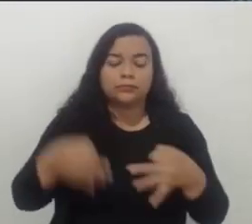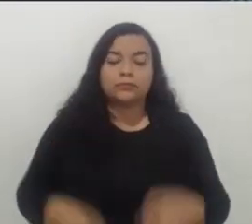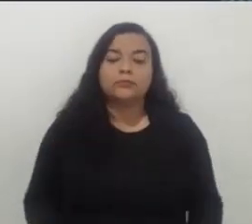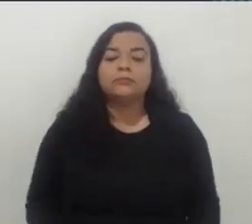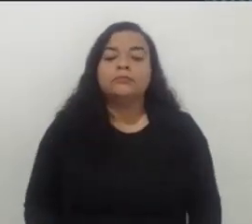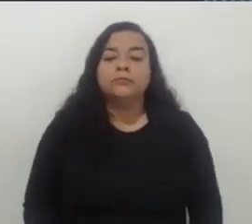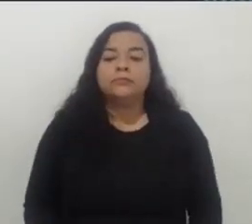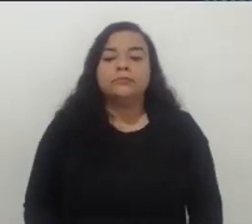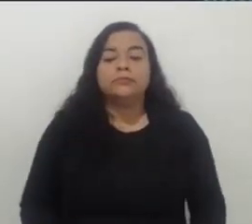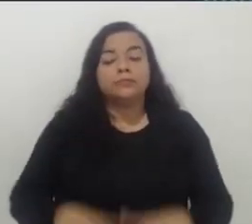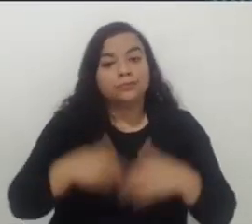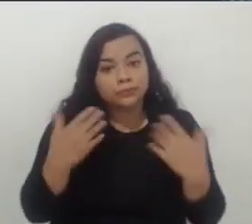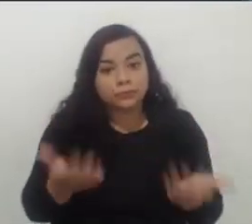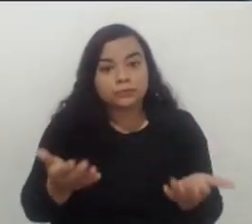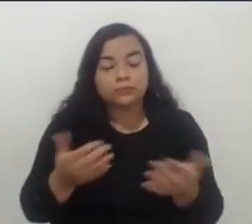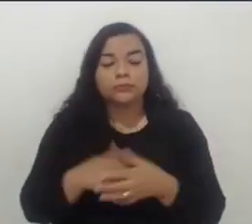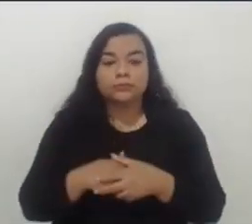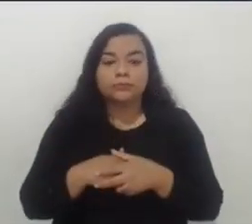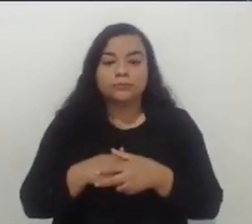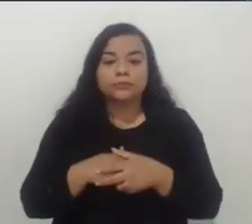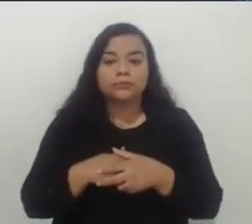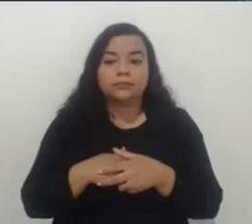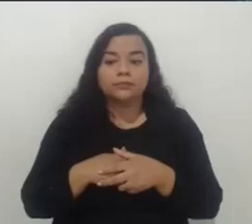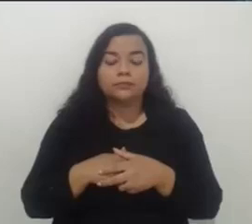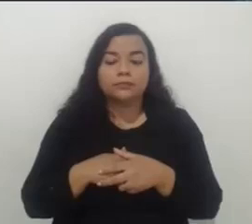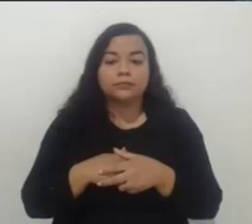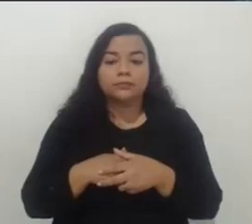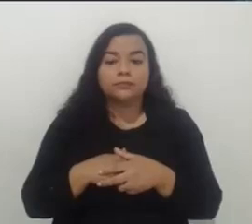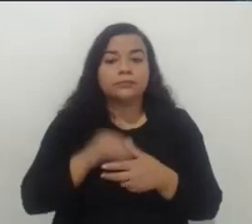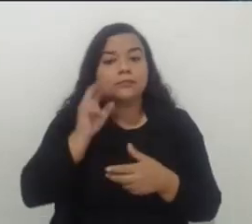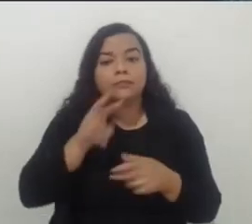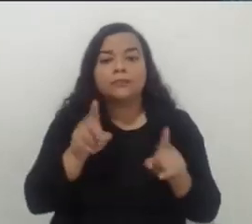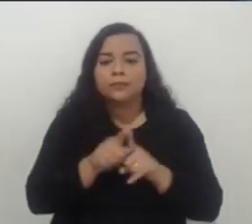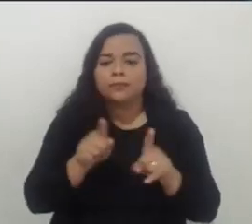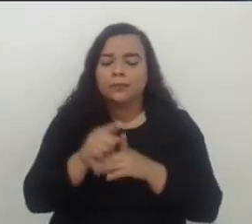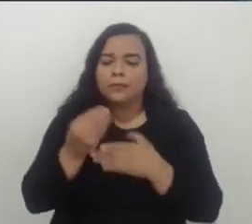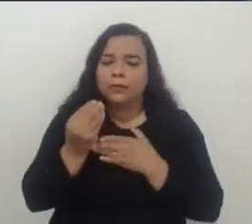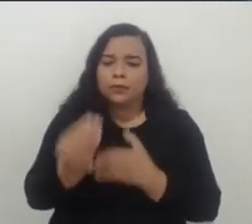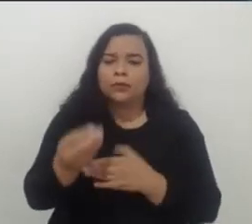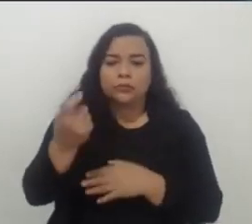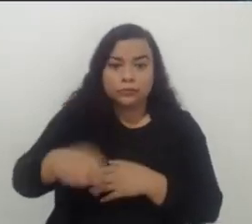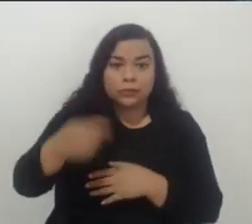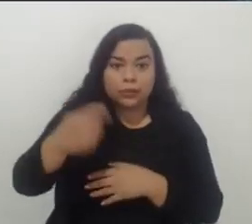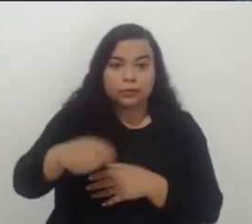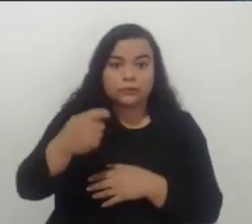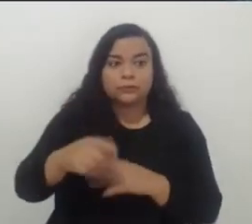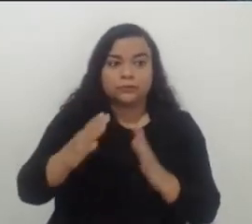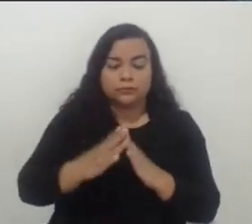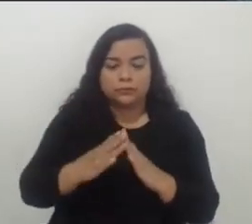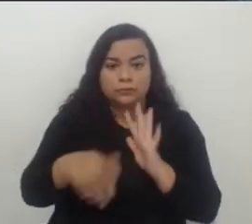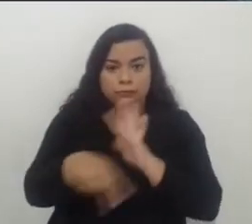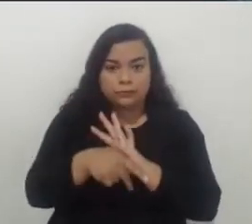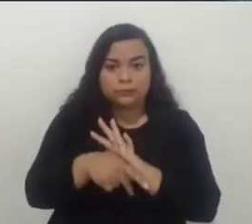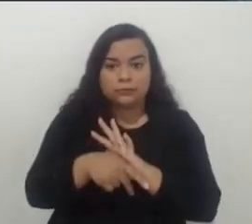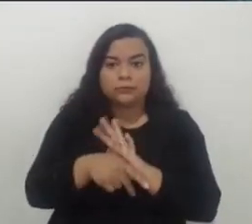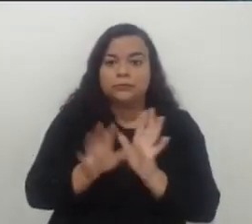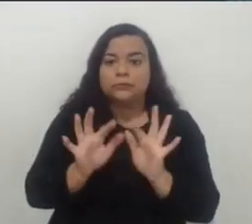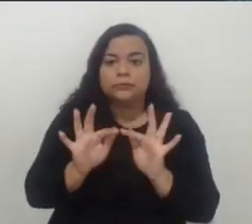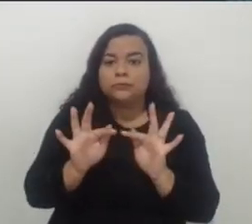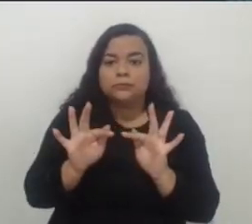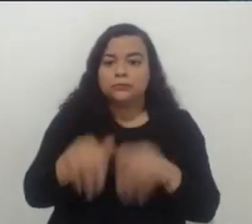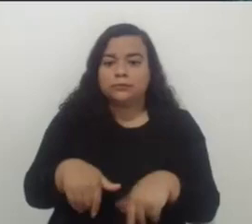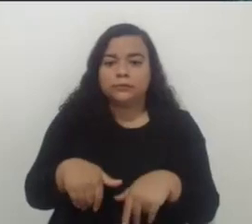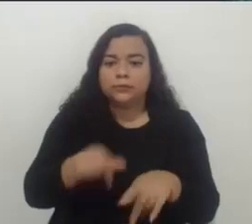Portanto, entendo que a entrega das chaves do imóvel em juízo põe fim à relação